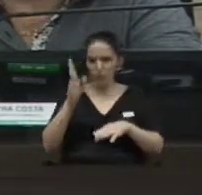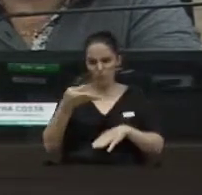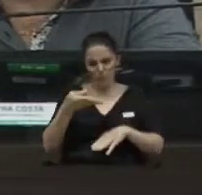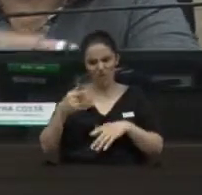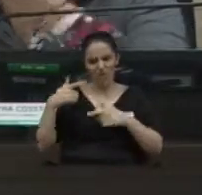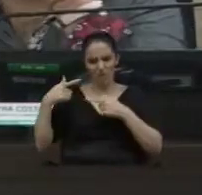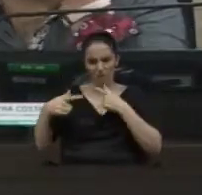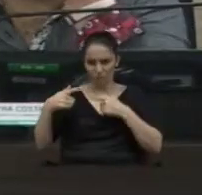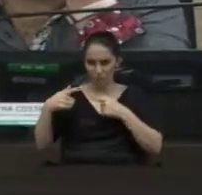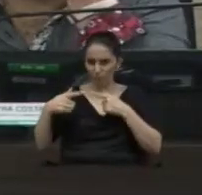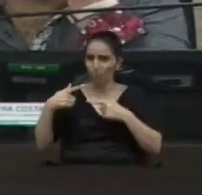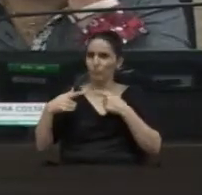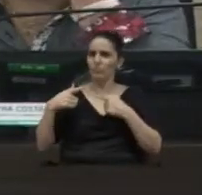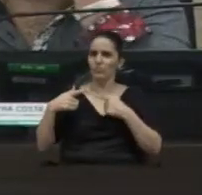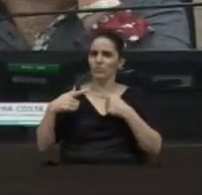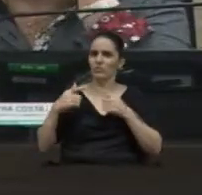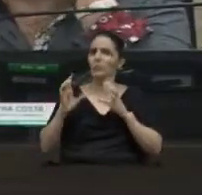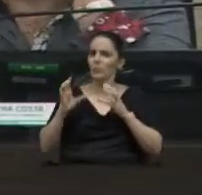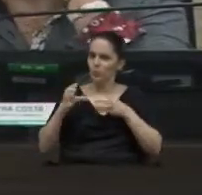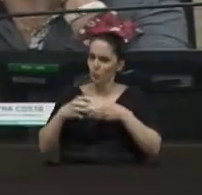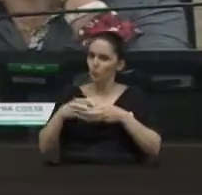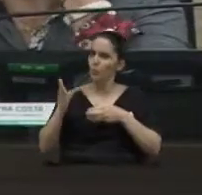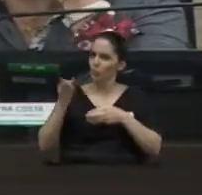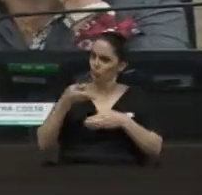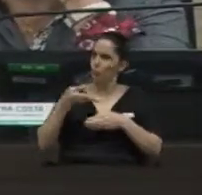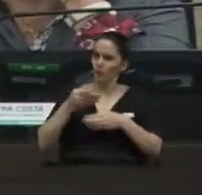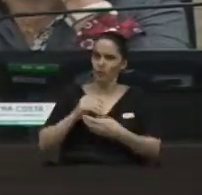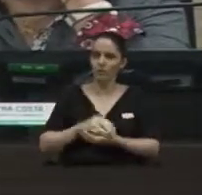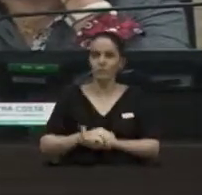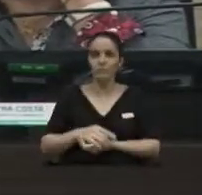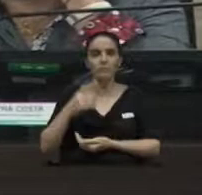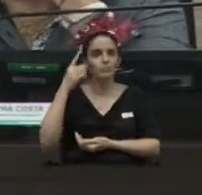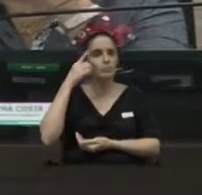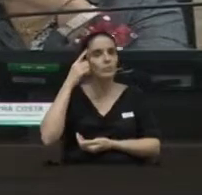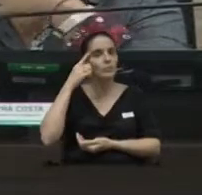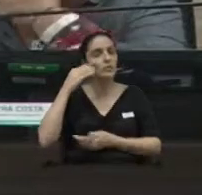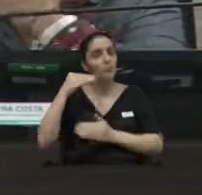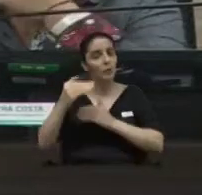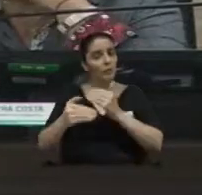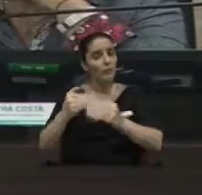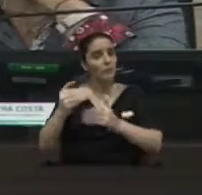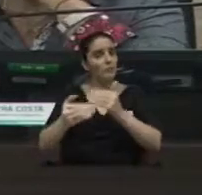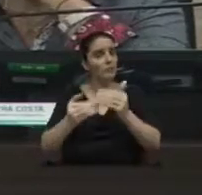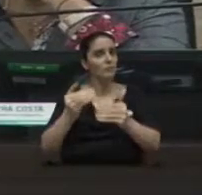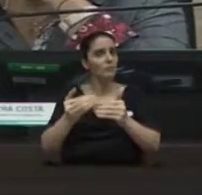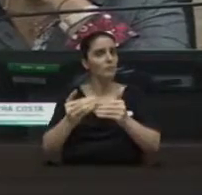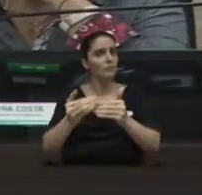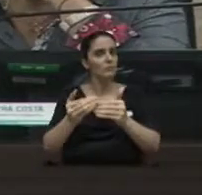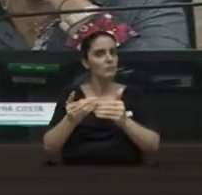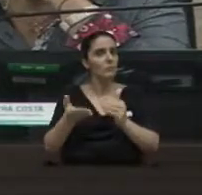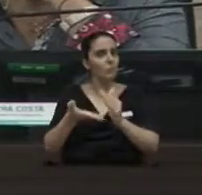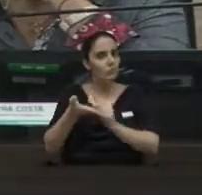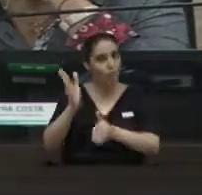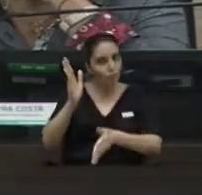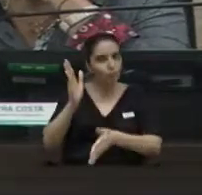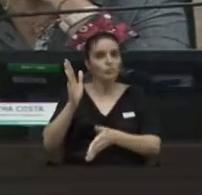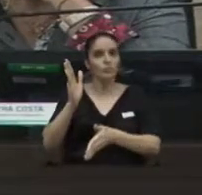na própria comissão. E penso que nós avançamos. Nós estamos saindo daqui